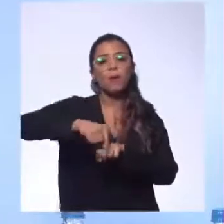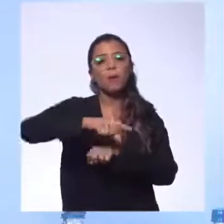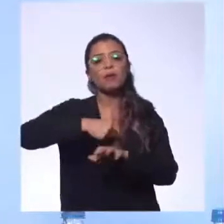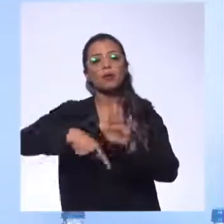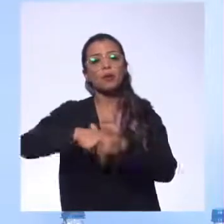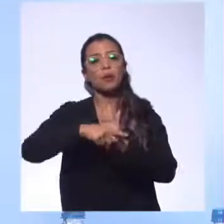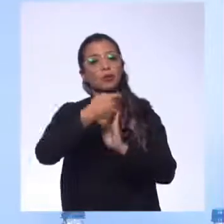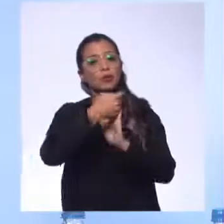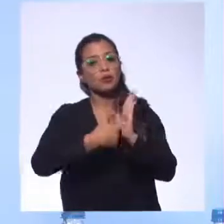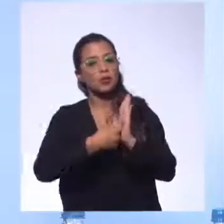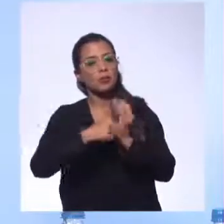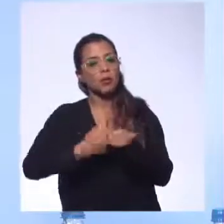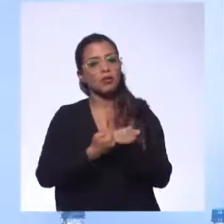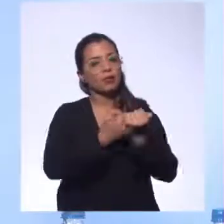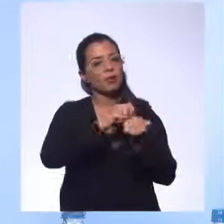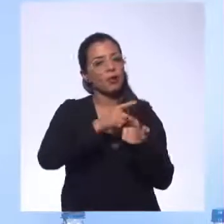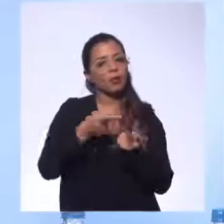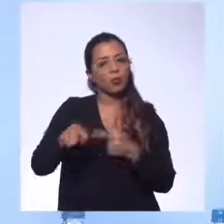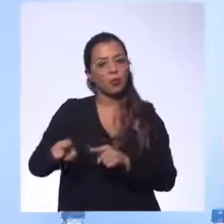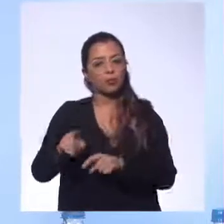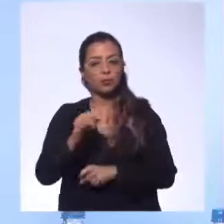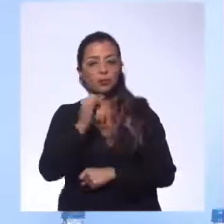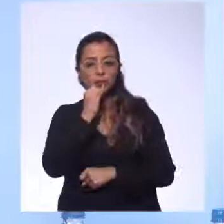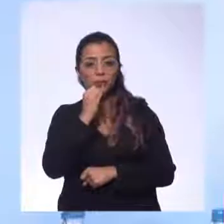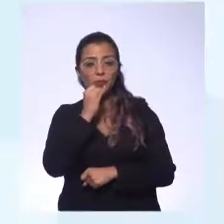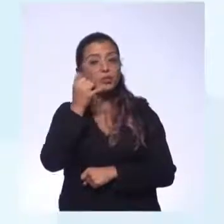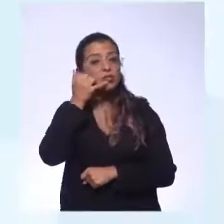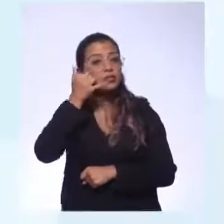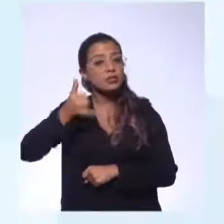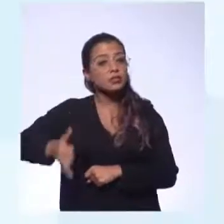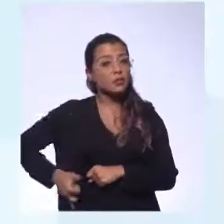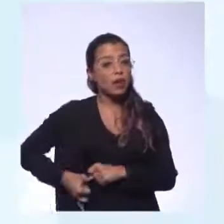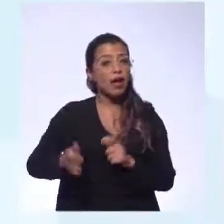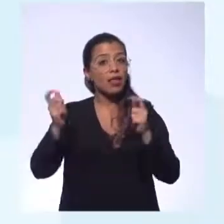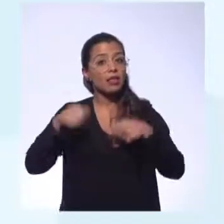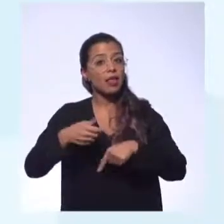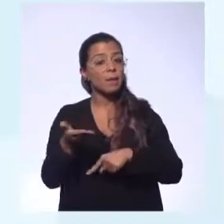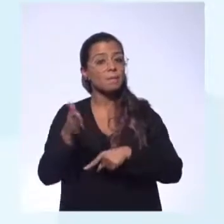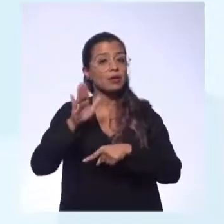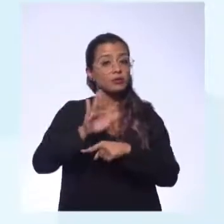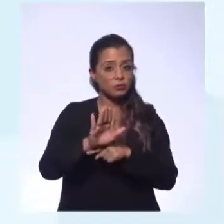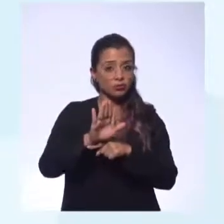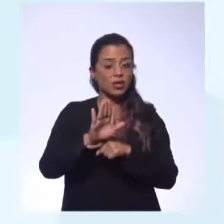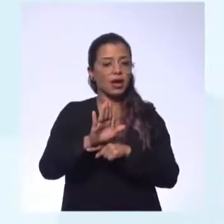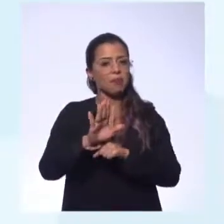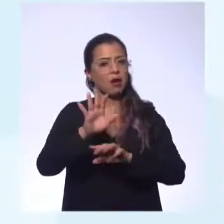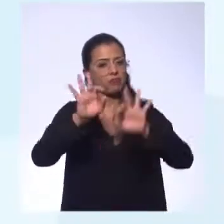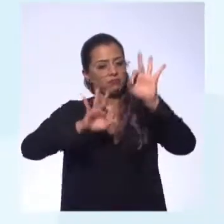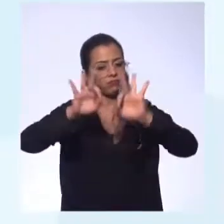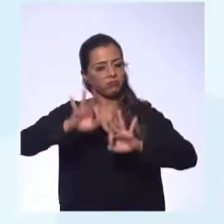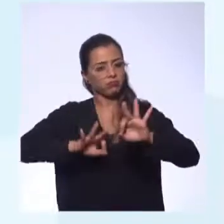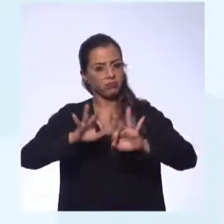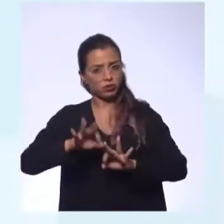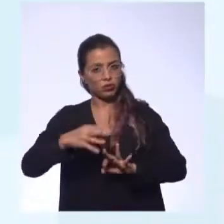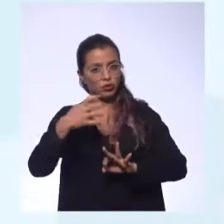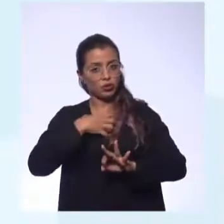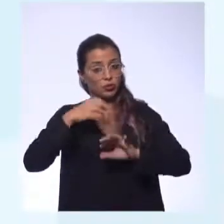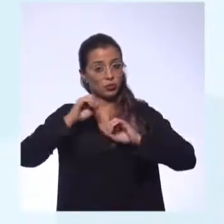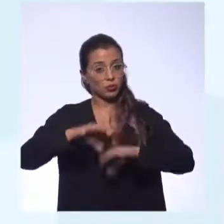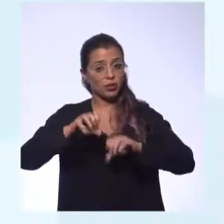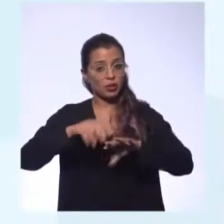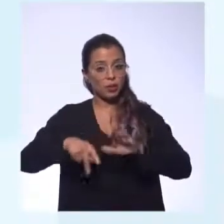para defender, tá? Então, como o celular pode colaborar para a formação educacional